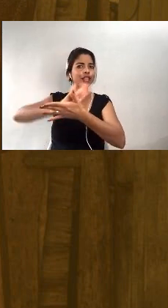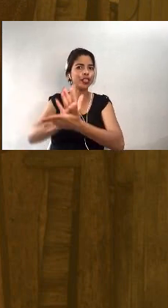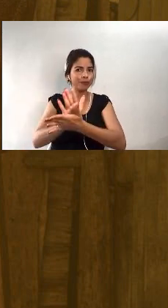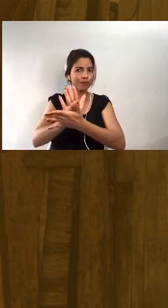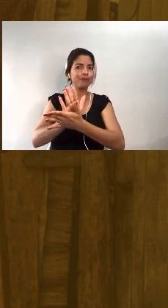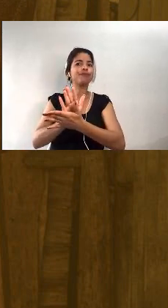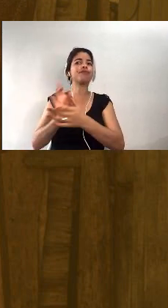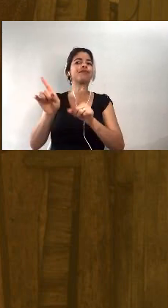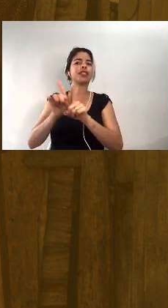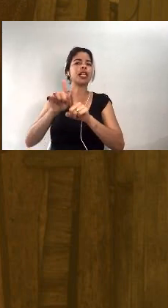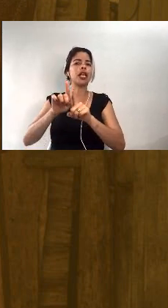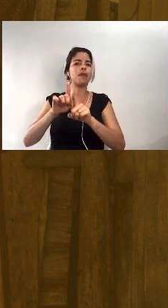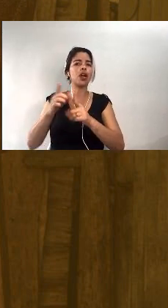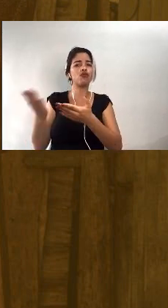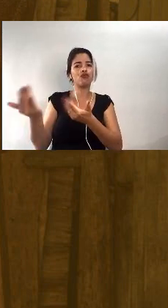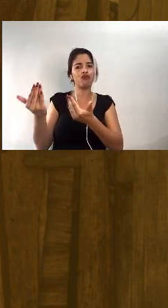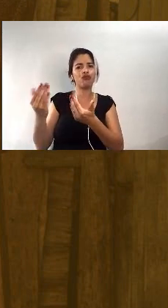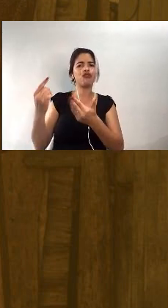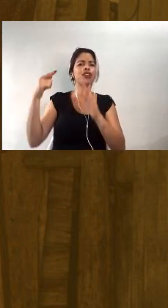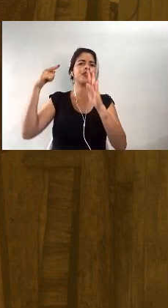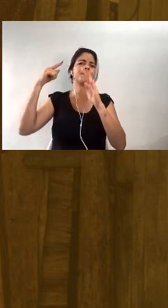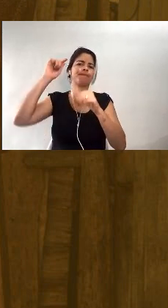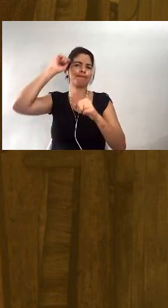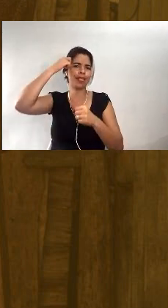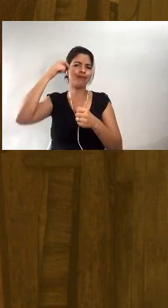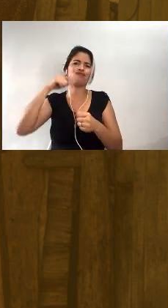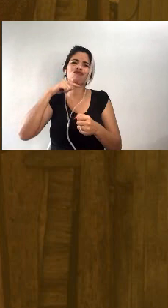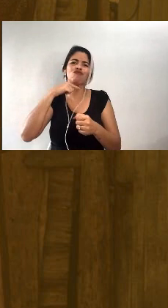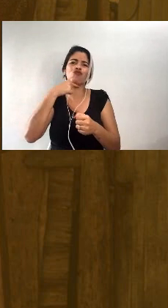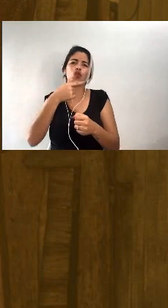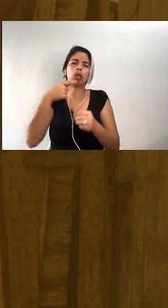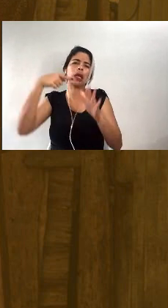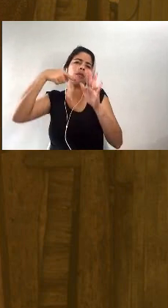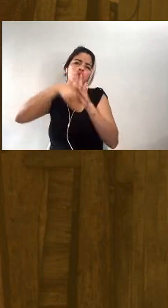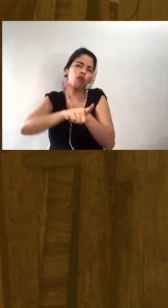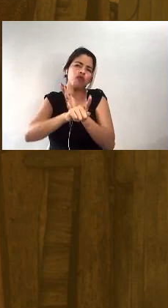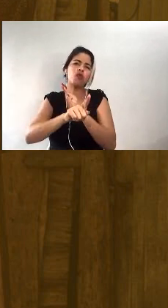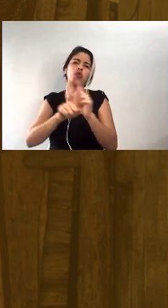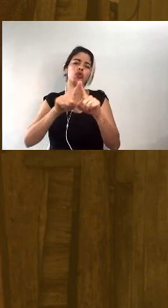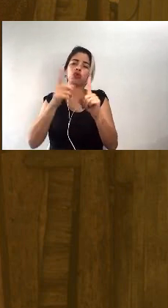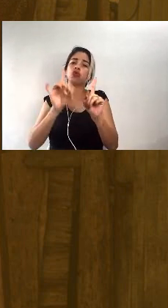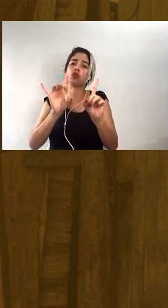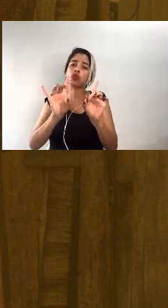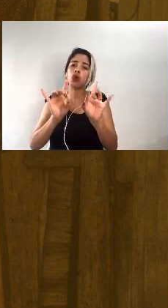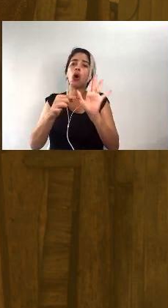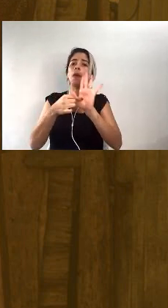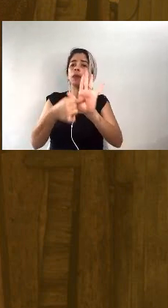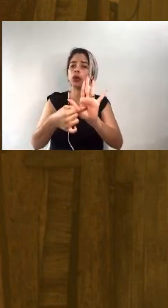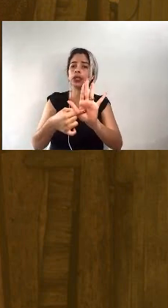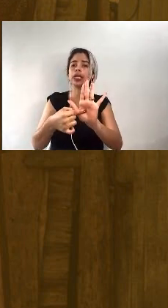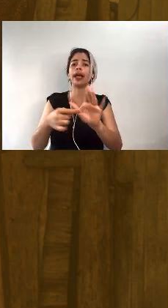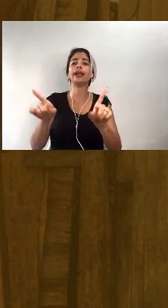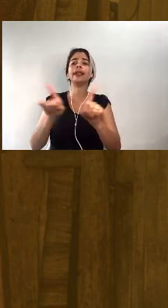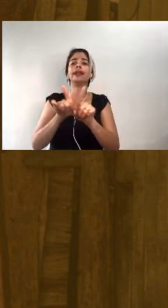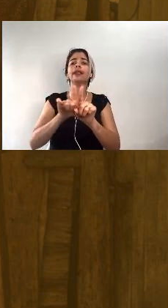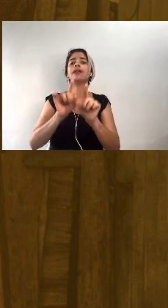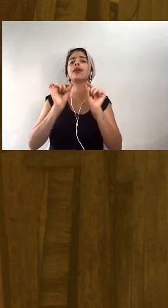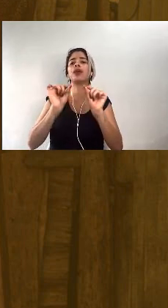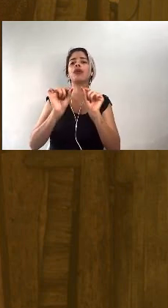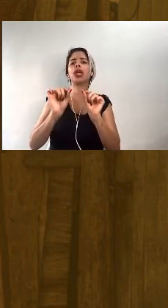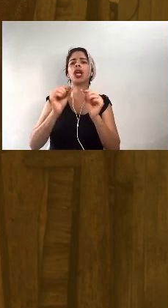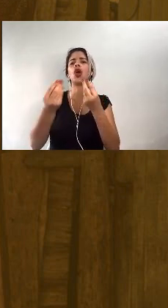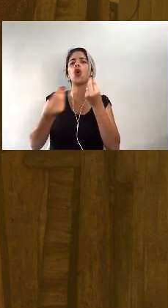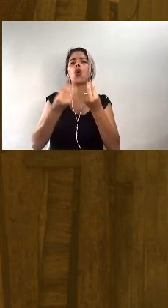juventude negra, não vai dar tempo de aprofundar muito neles, mas vou pontuar sobre eles. E concluindo, né, assim, o que a psicologia